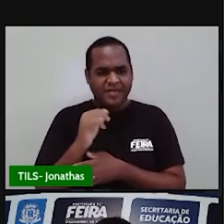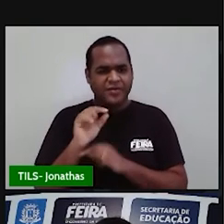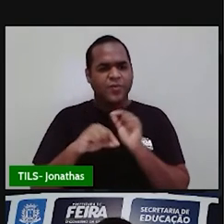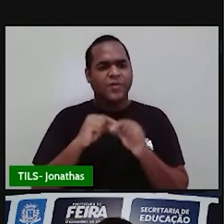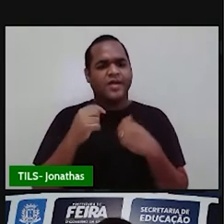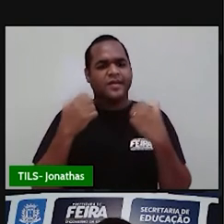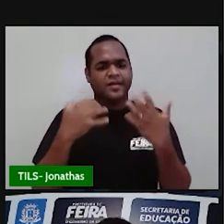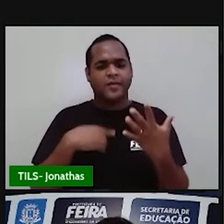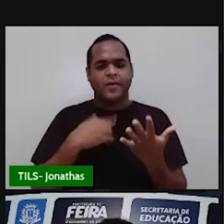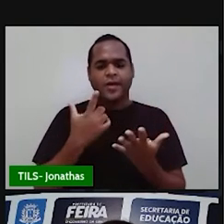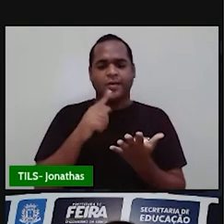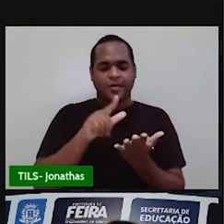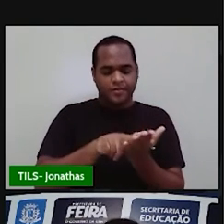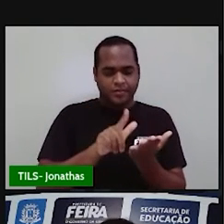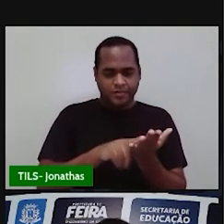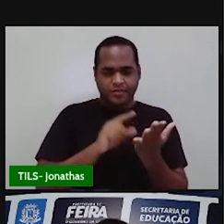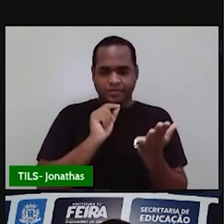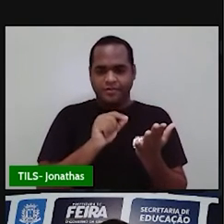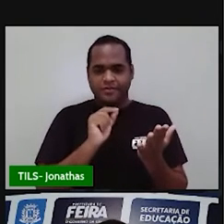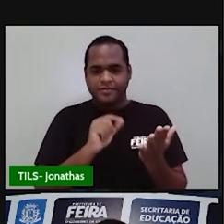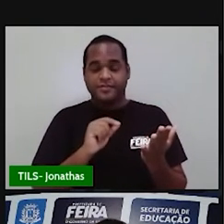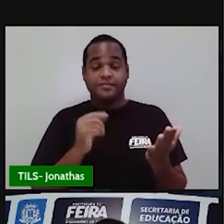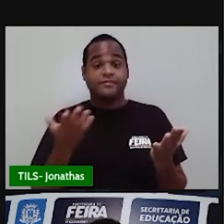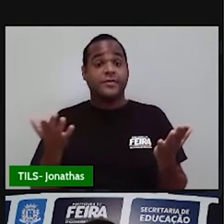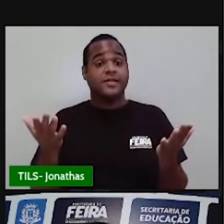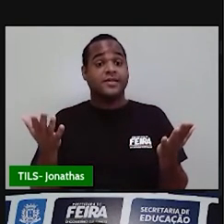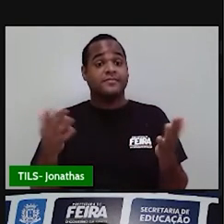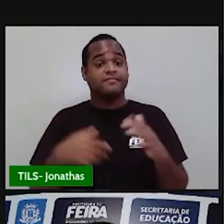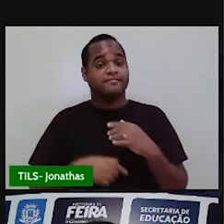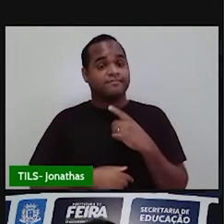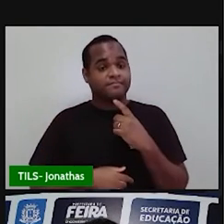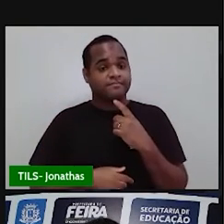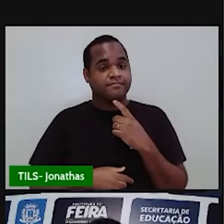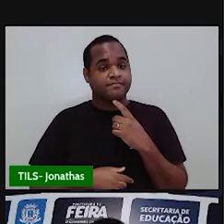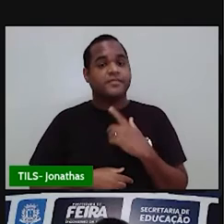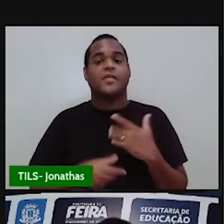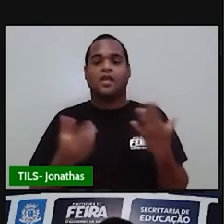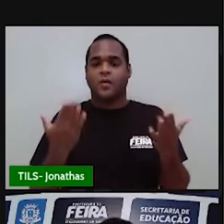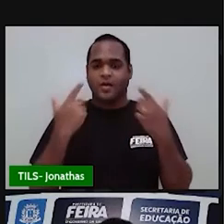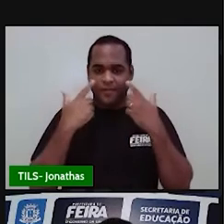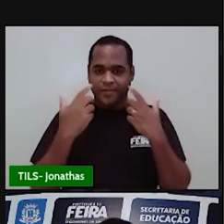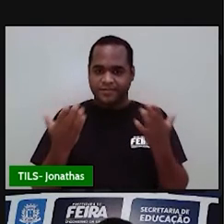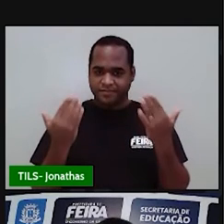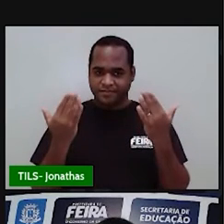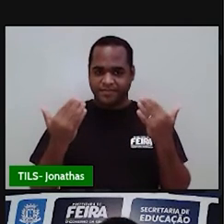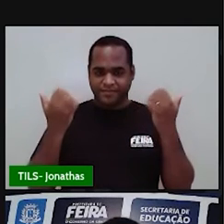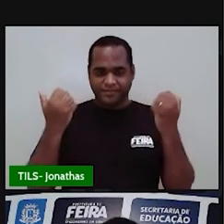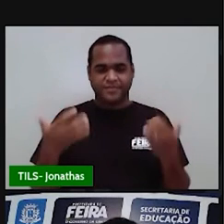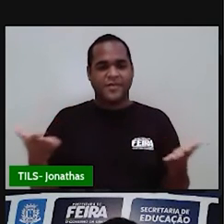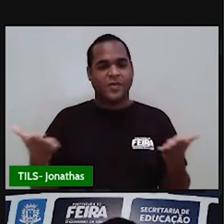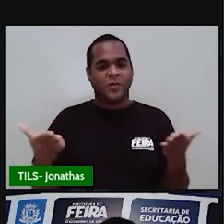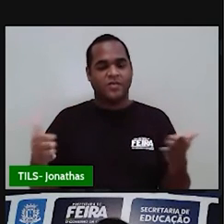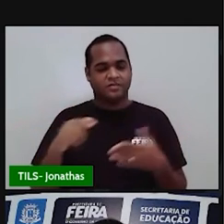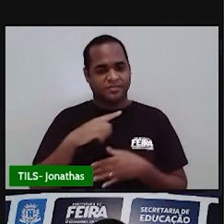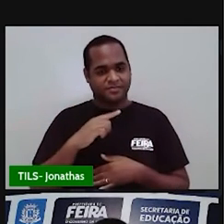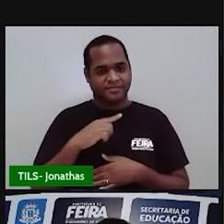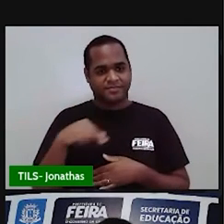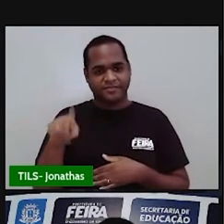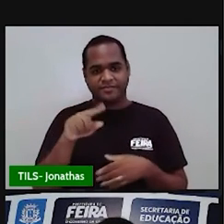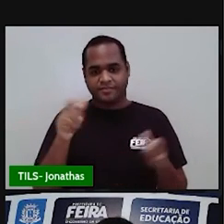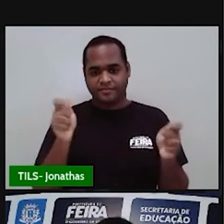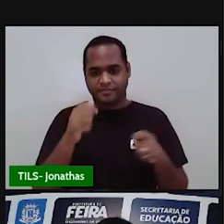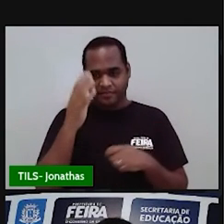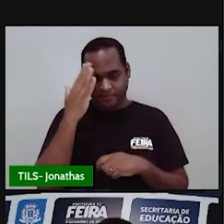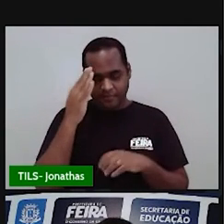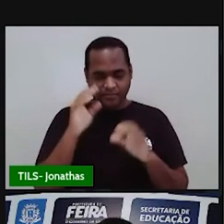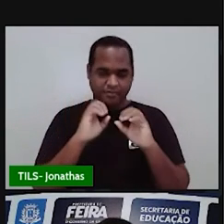quero fazer no meu caderno, no meu papel aqui. Pois bem, vem, que é agora que a gente vai